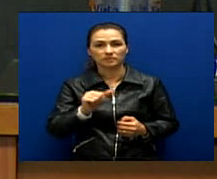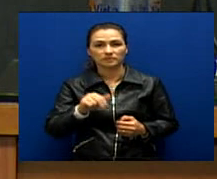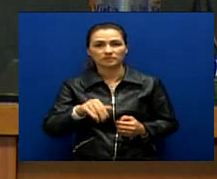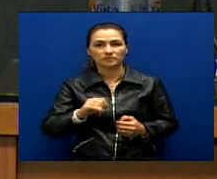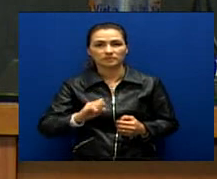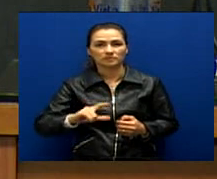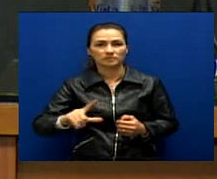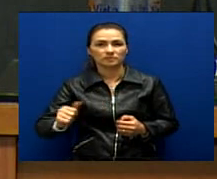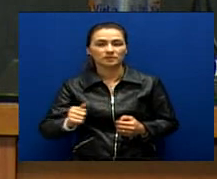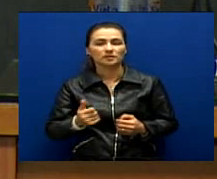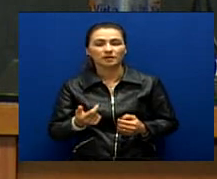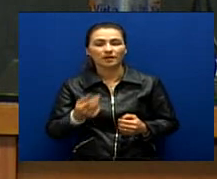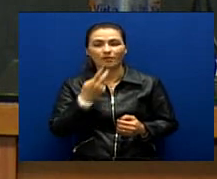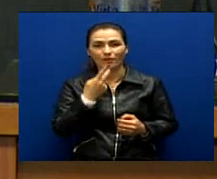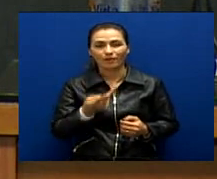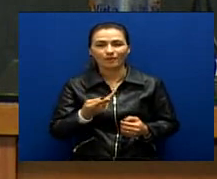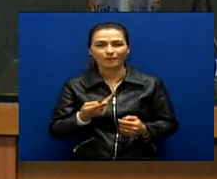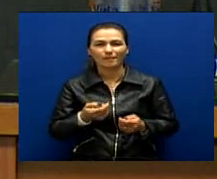especialista